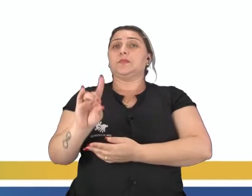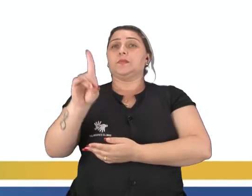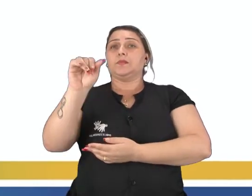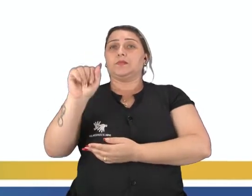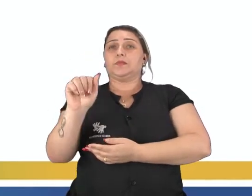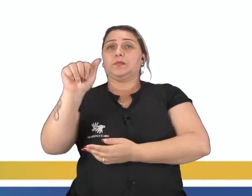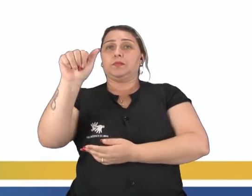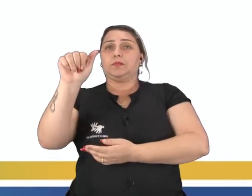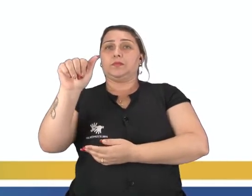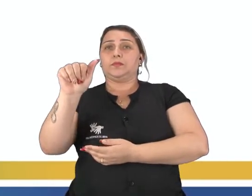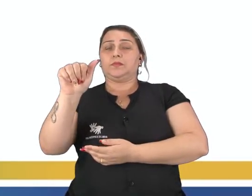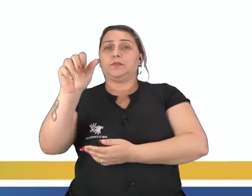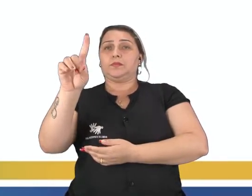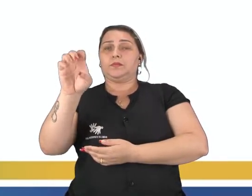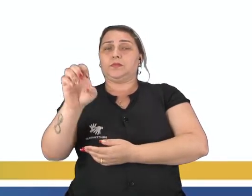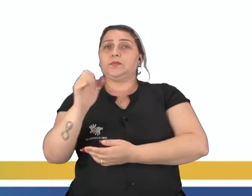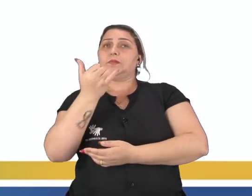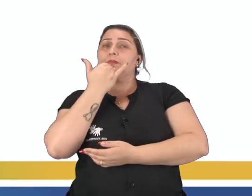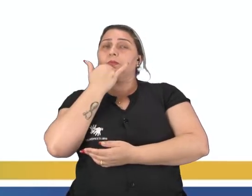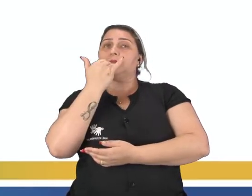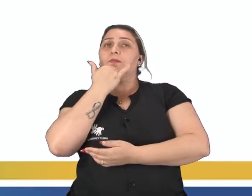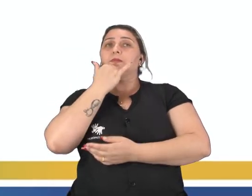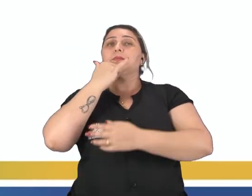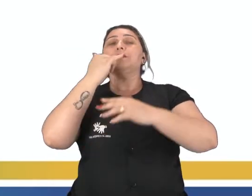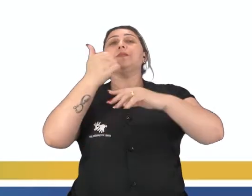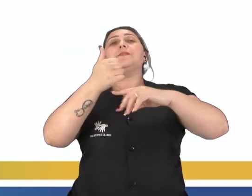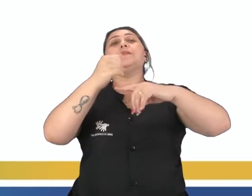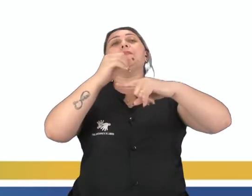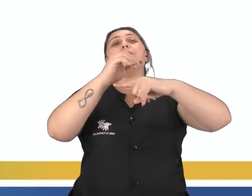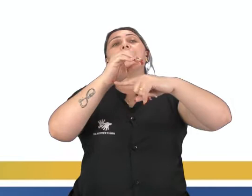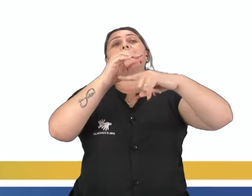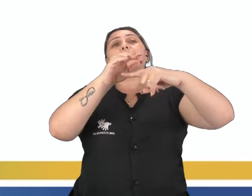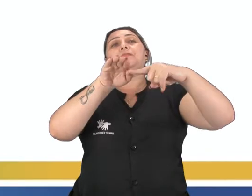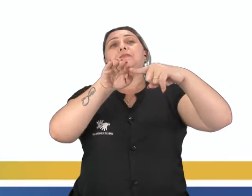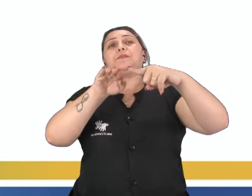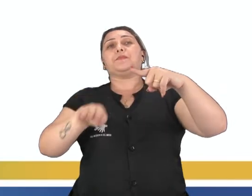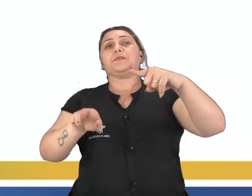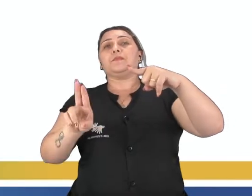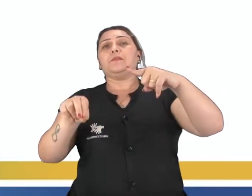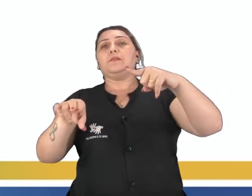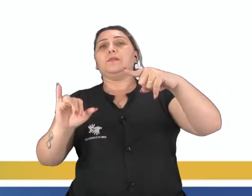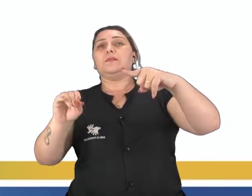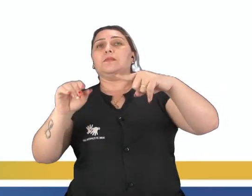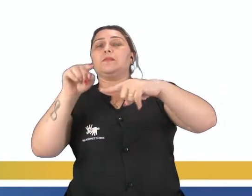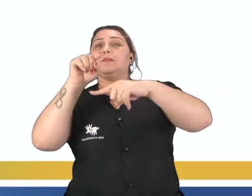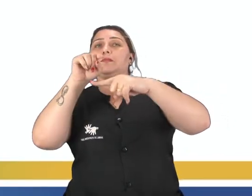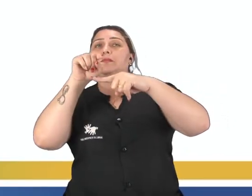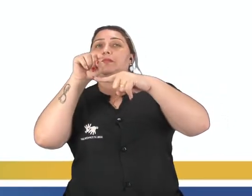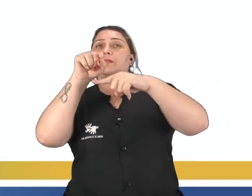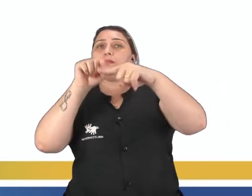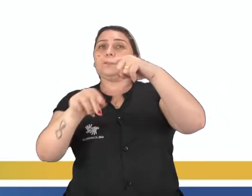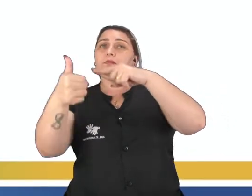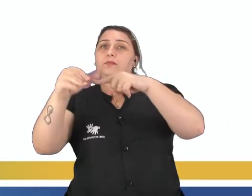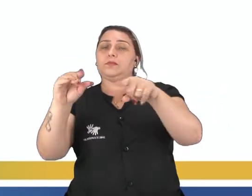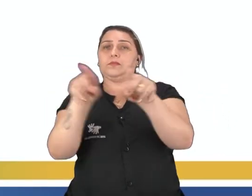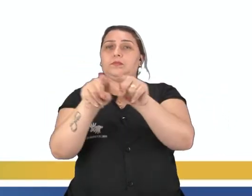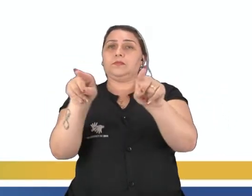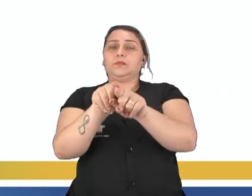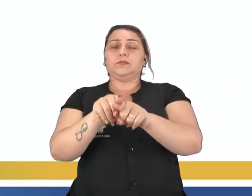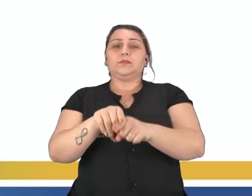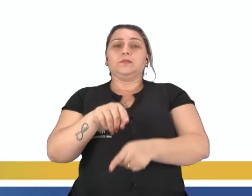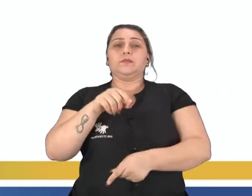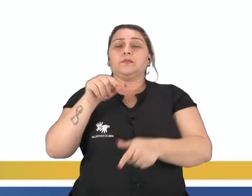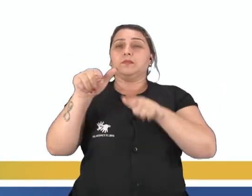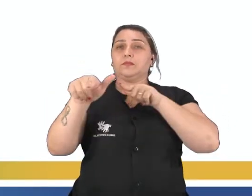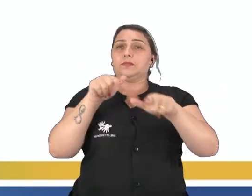10 unidades quando eu desço de dezena para a unidade, eu faço essa divisão por 10 também. E quando a gente